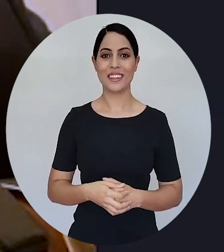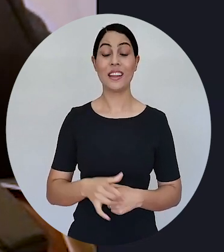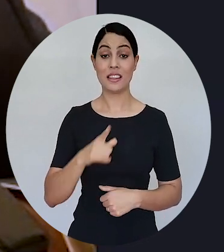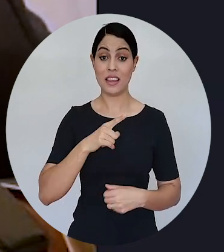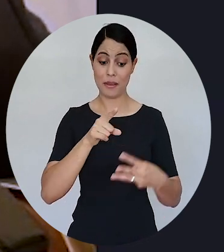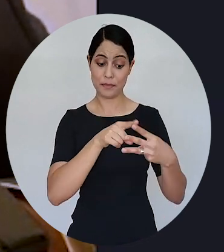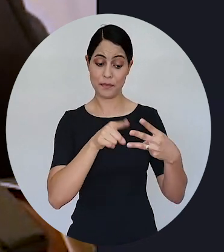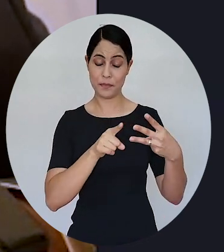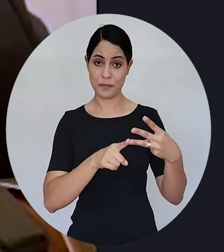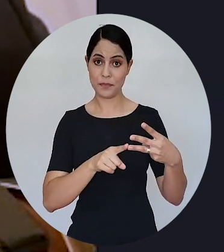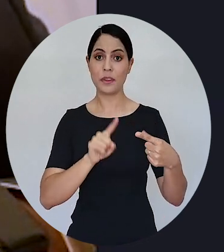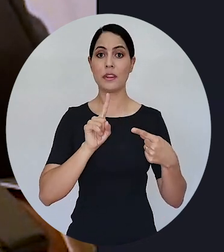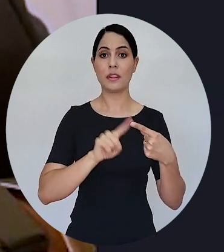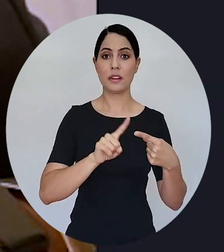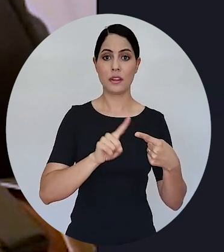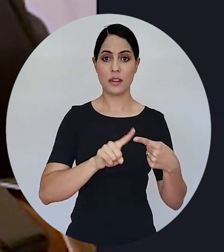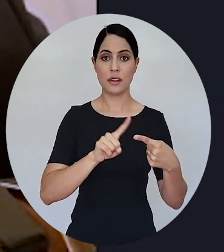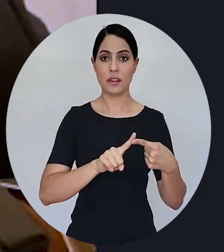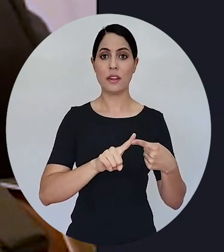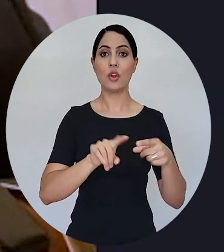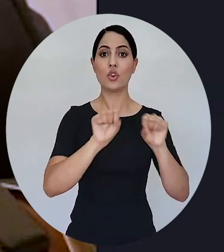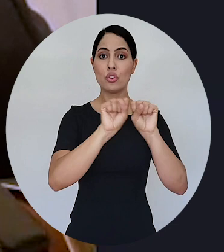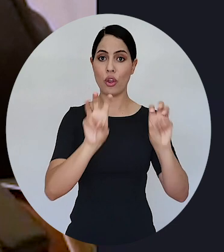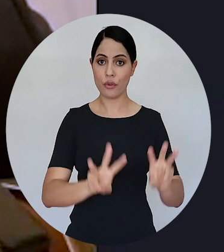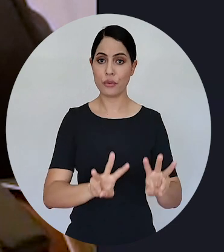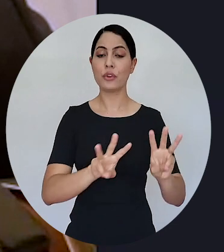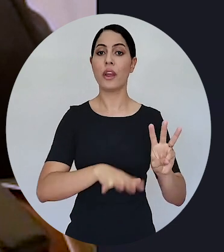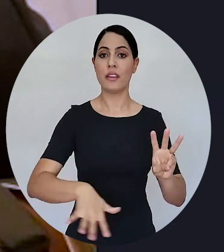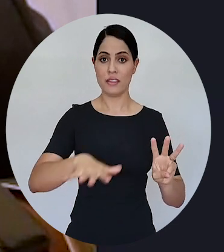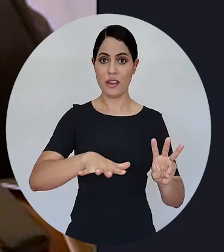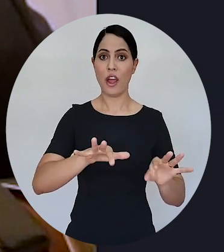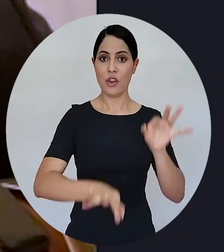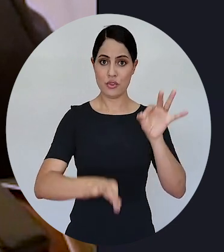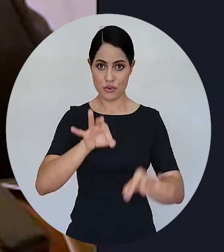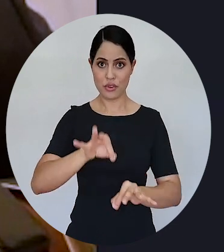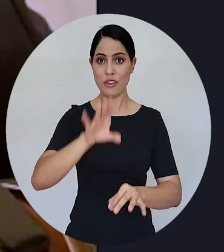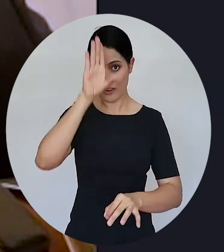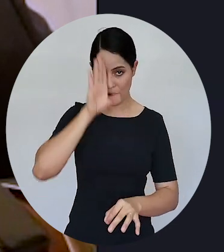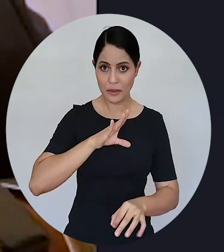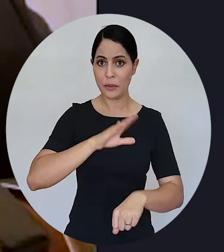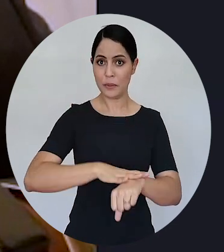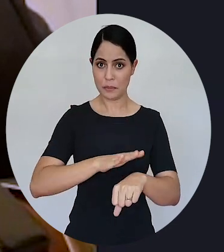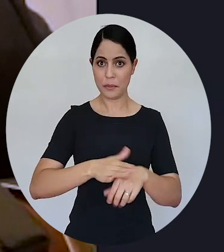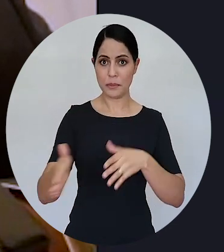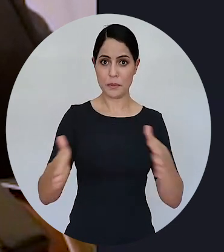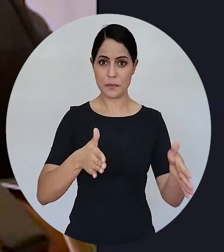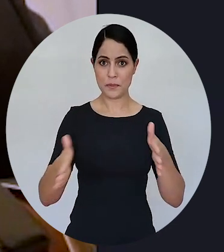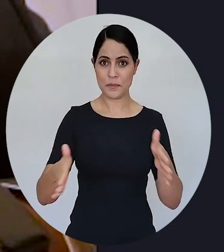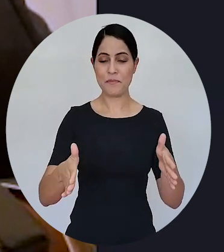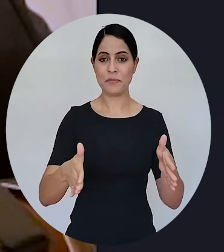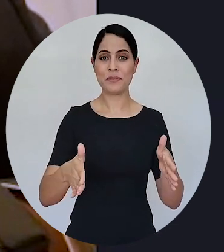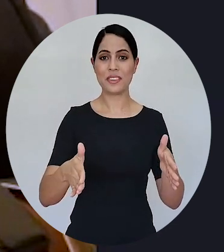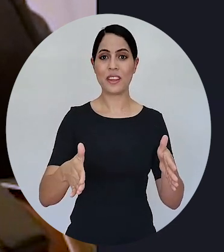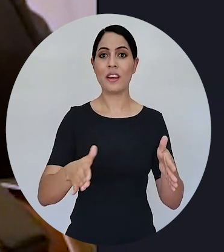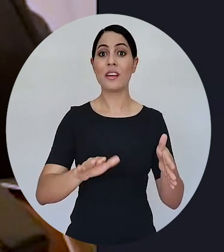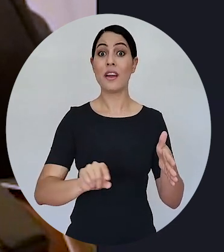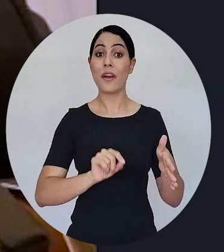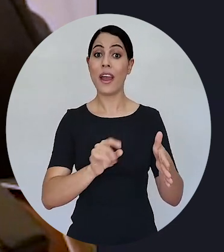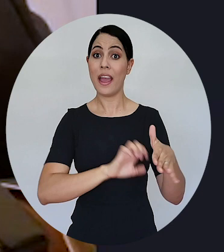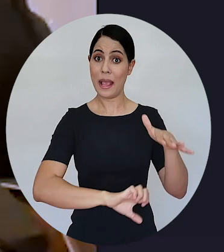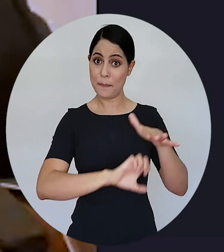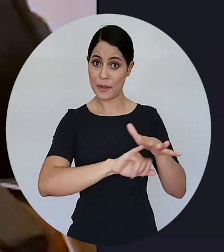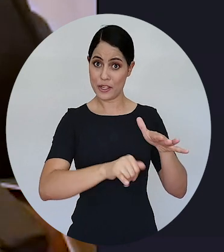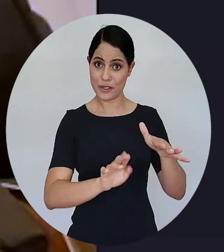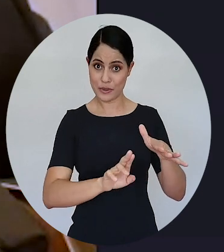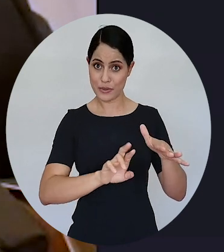envaidece bastante. E aqui eu cito 3. Primeiro, software jurídico também gratuito por um período determinado com a